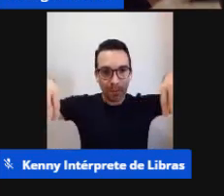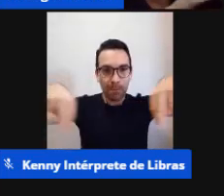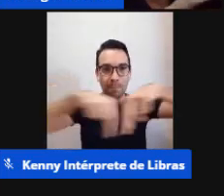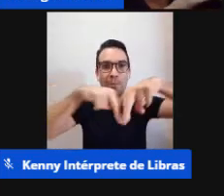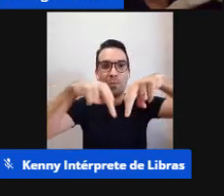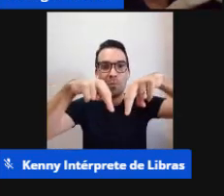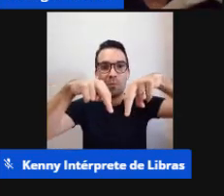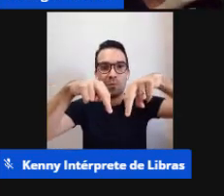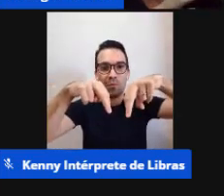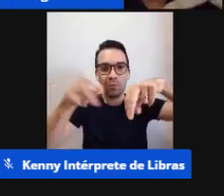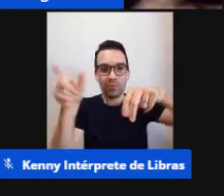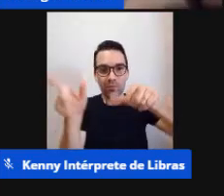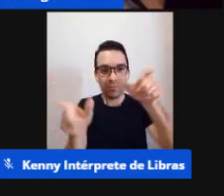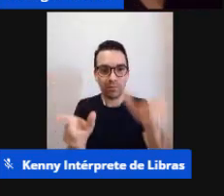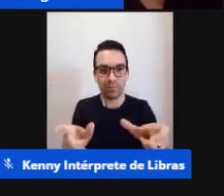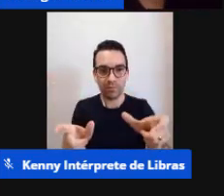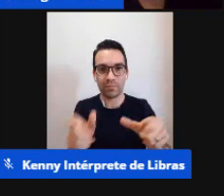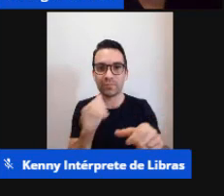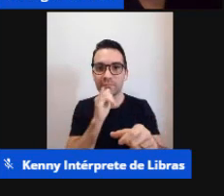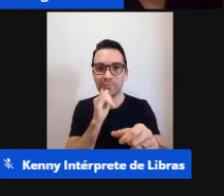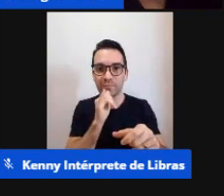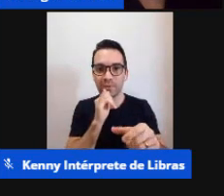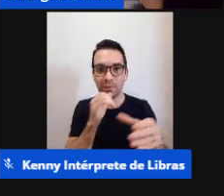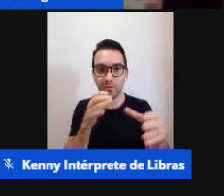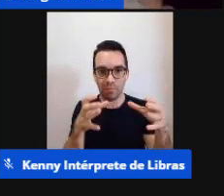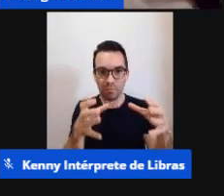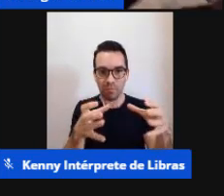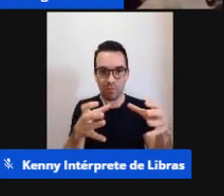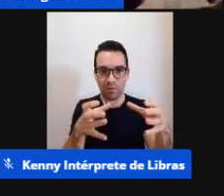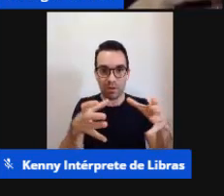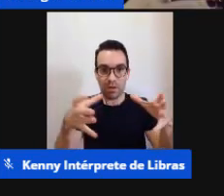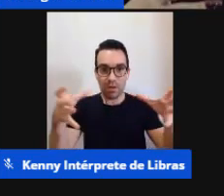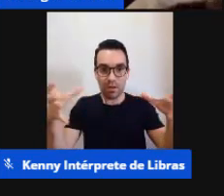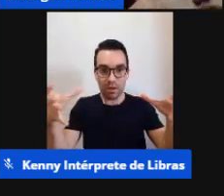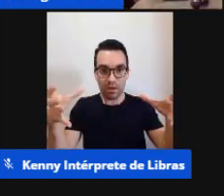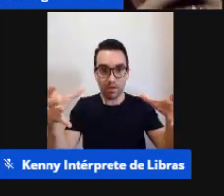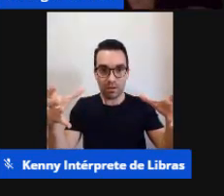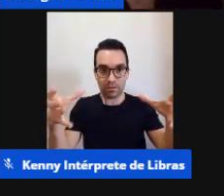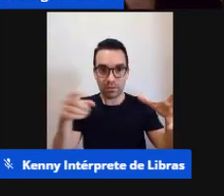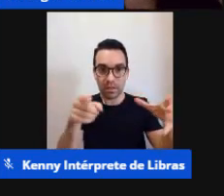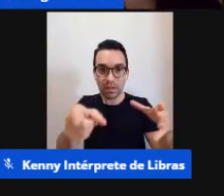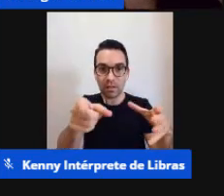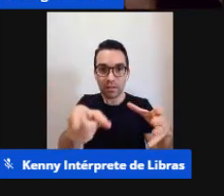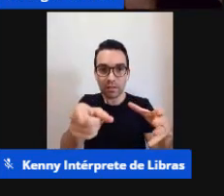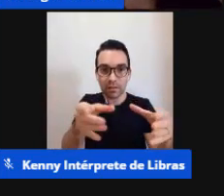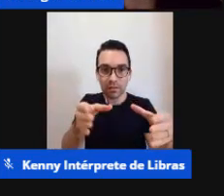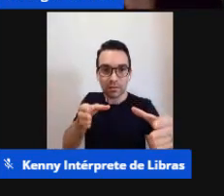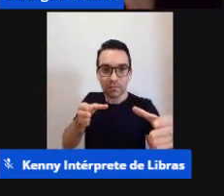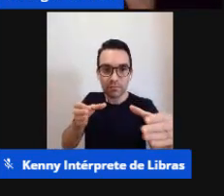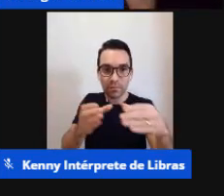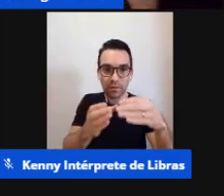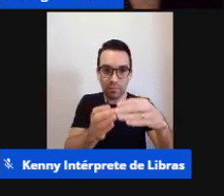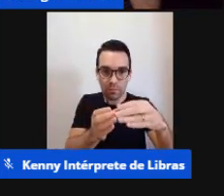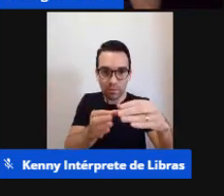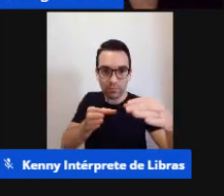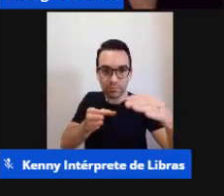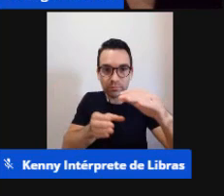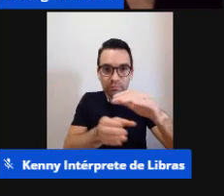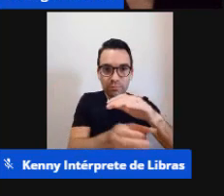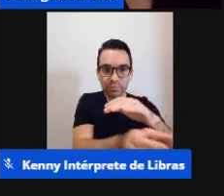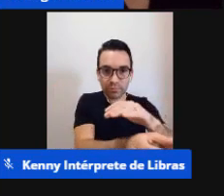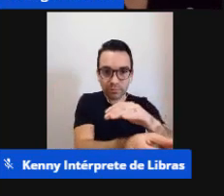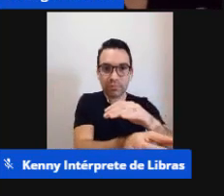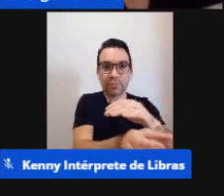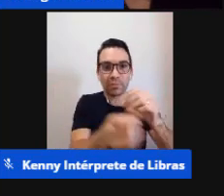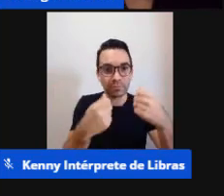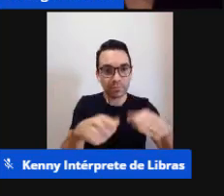bola grande, ela vai caber num espaço grande. Uma bola pequena, ela vai caber num espaço pequeno. Que